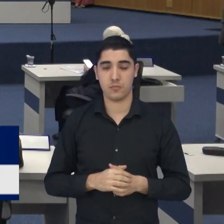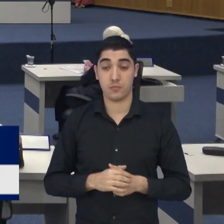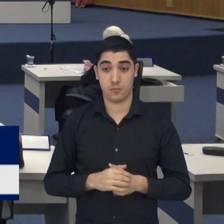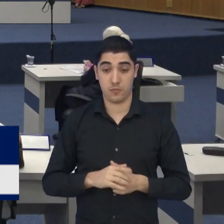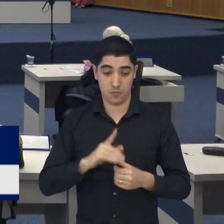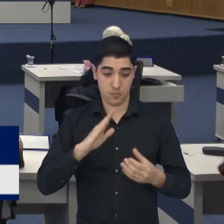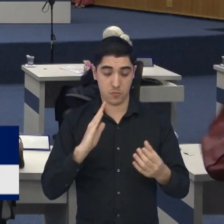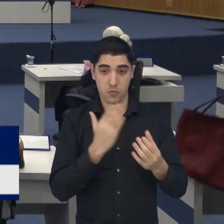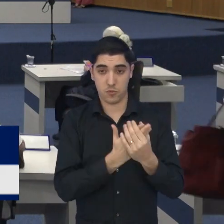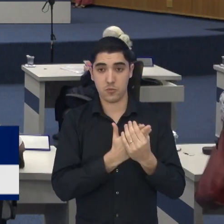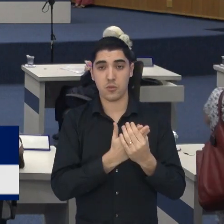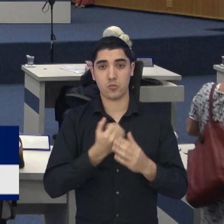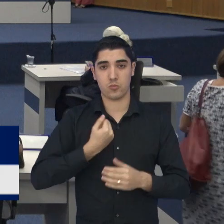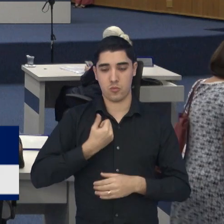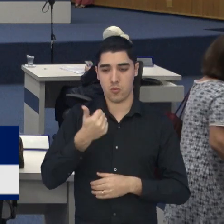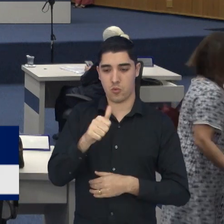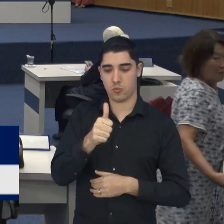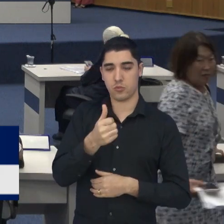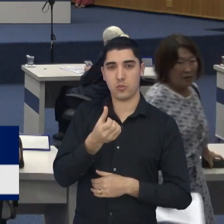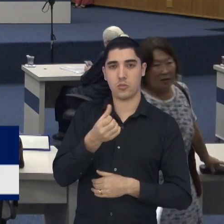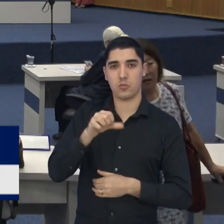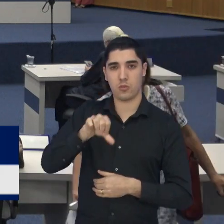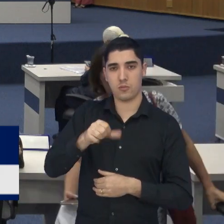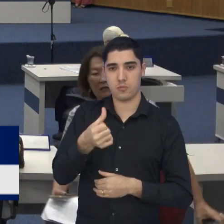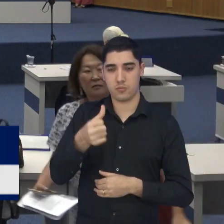Processo número